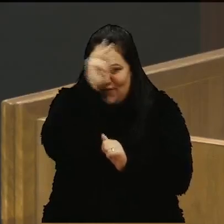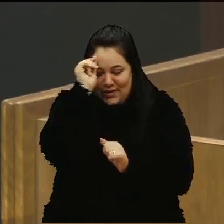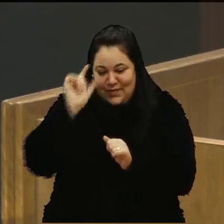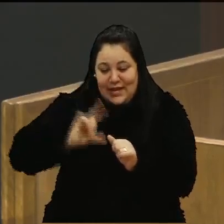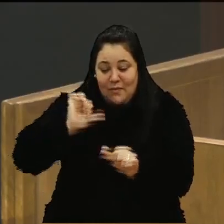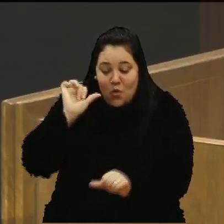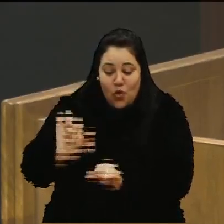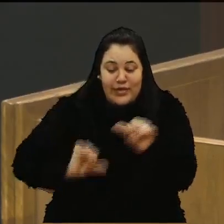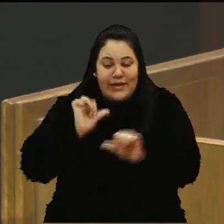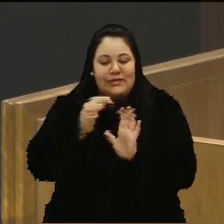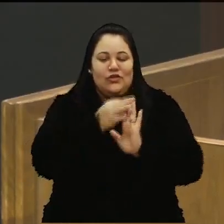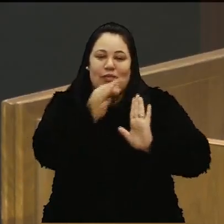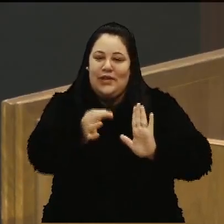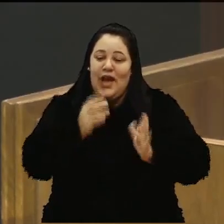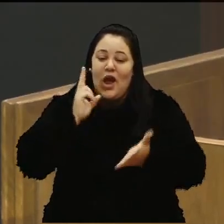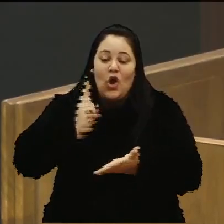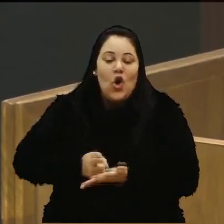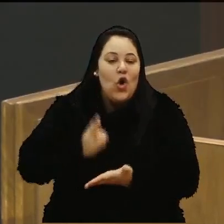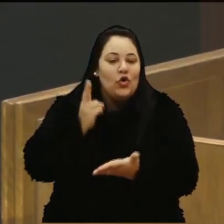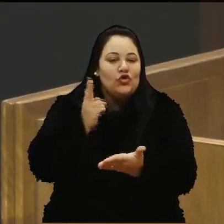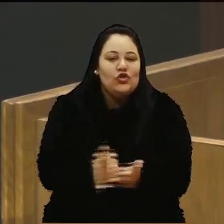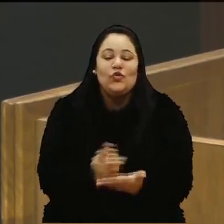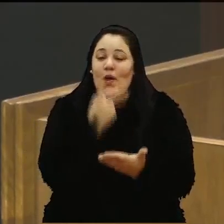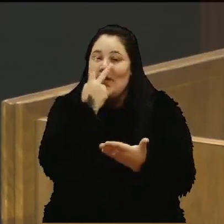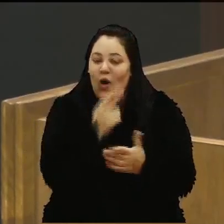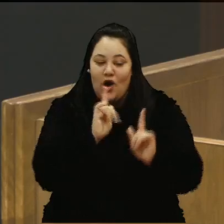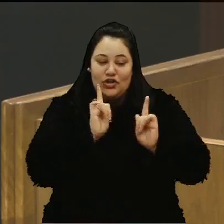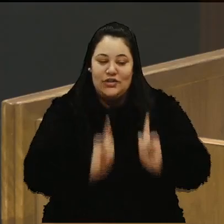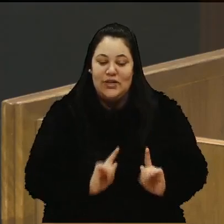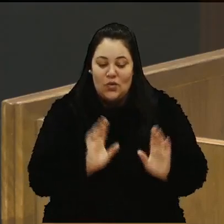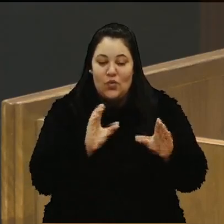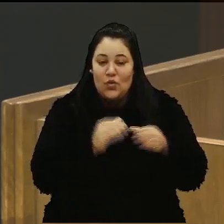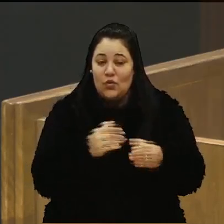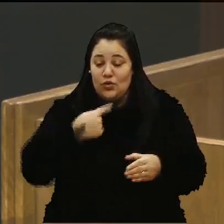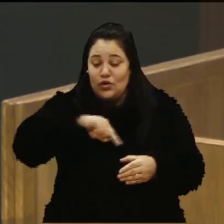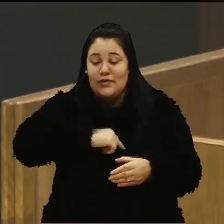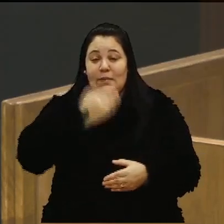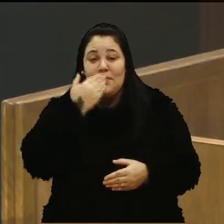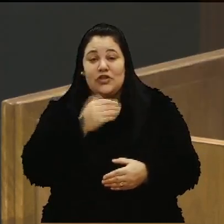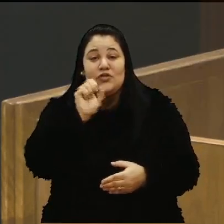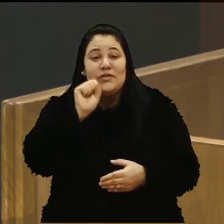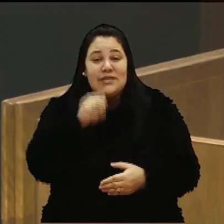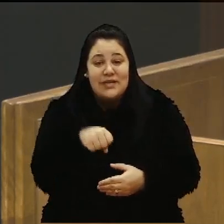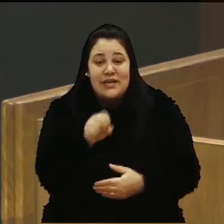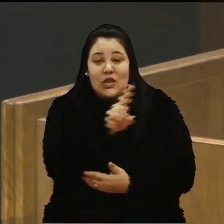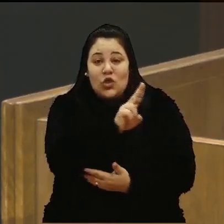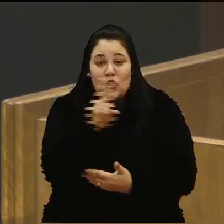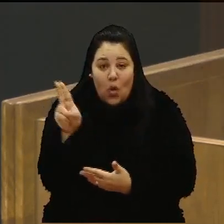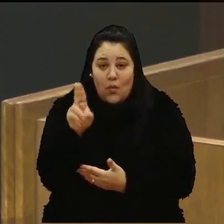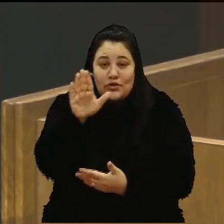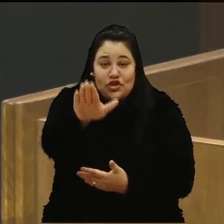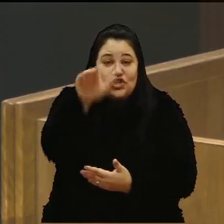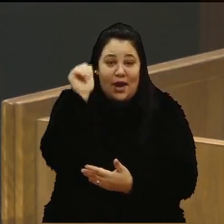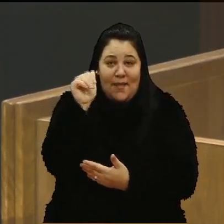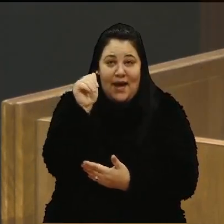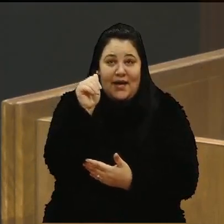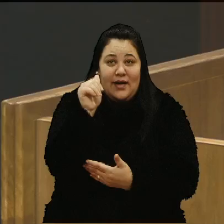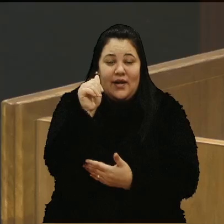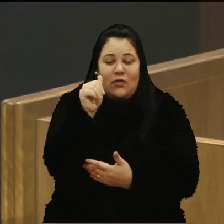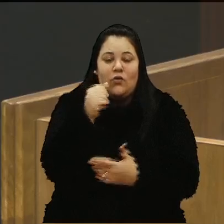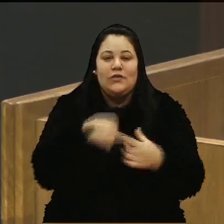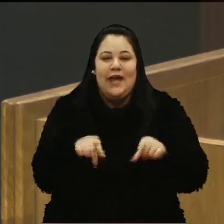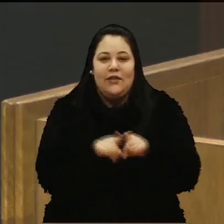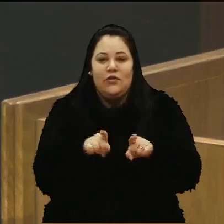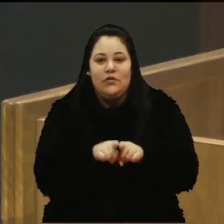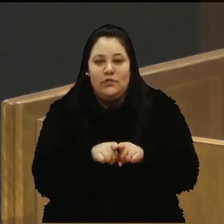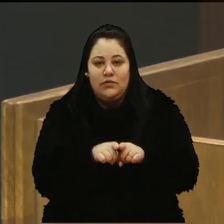de posicionamento, a gente continuou com a mesma gestão. Então a gente está pedindo a nomeação dos 70, no mínimo, a gente já sabe